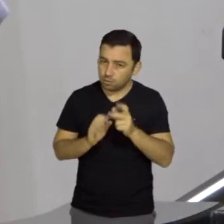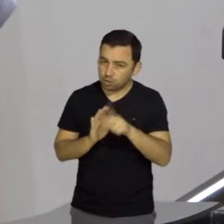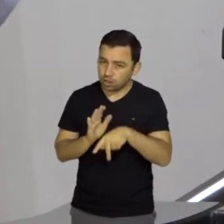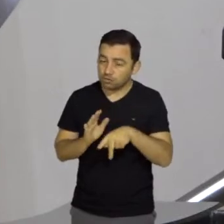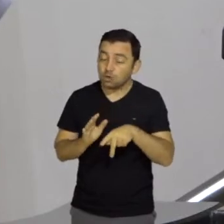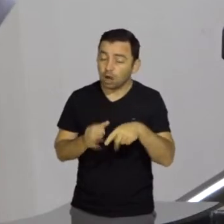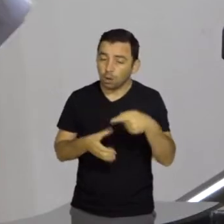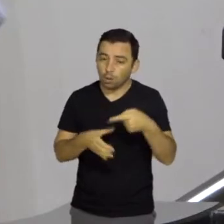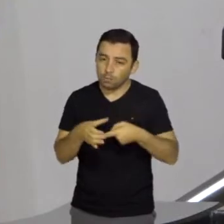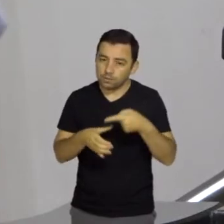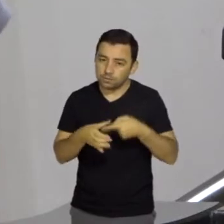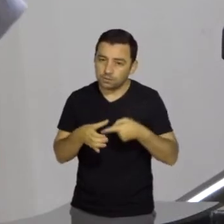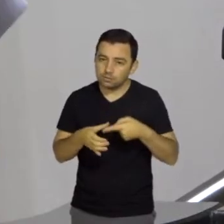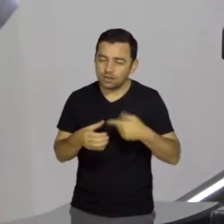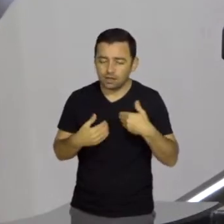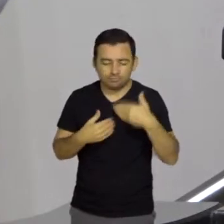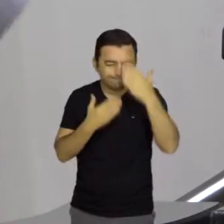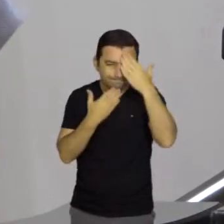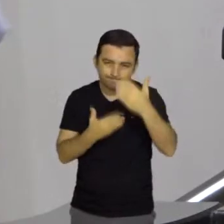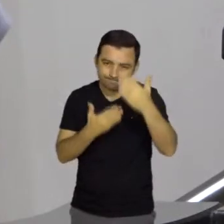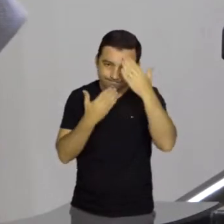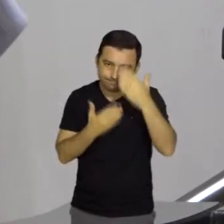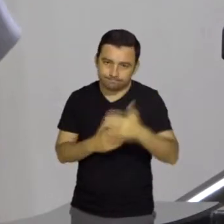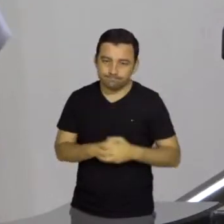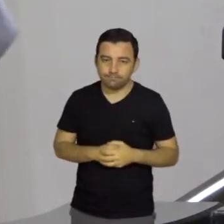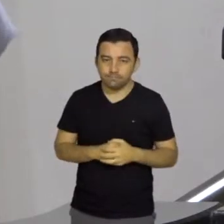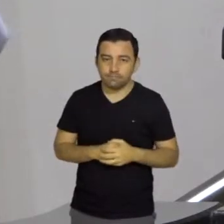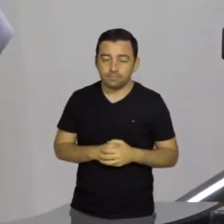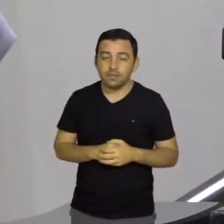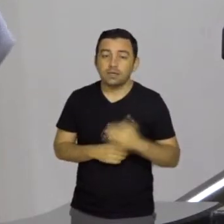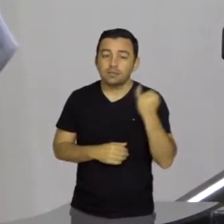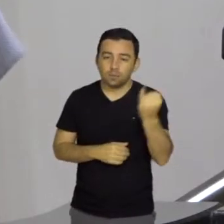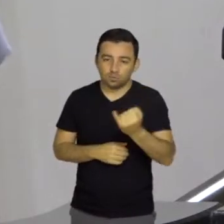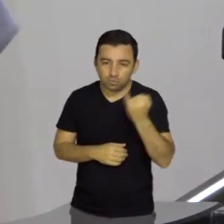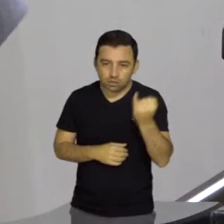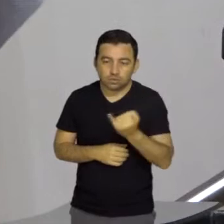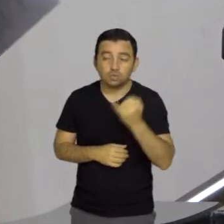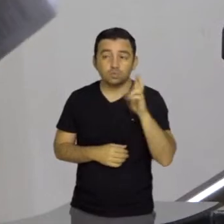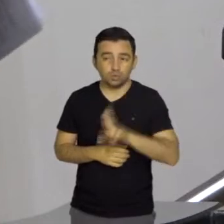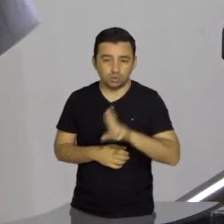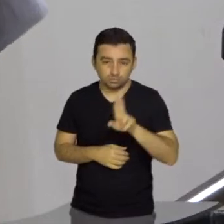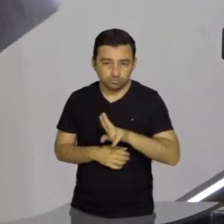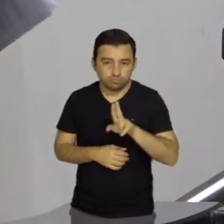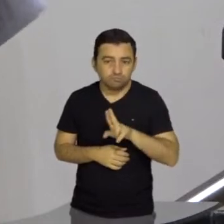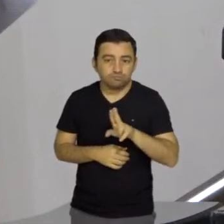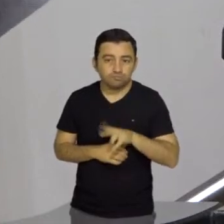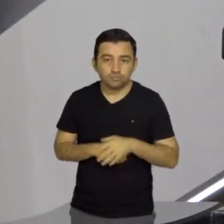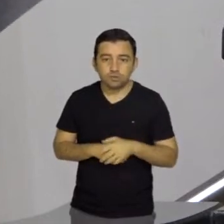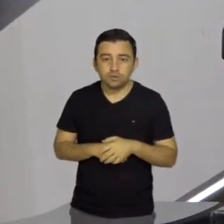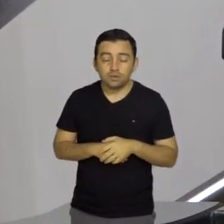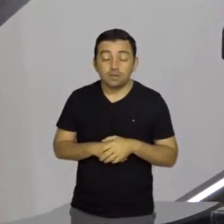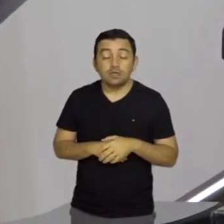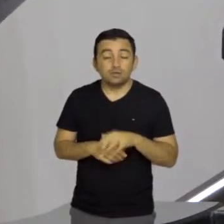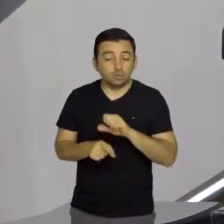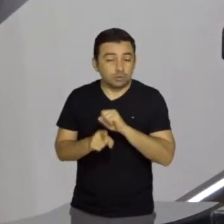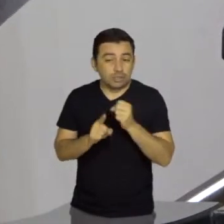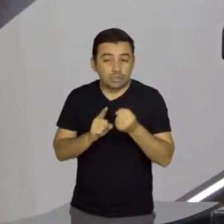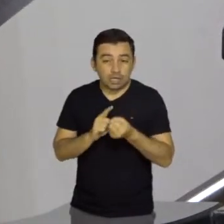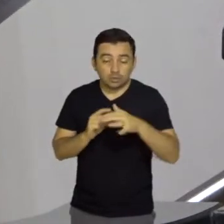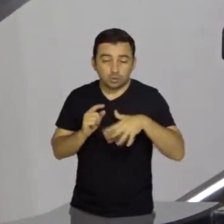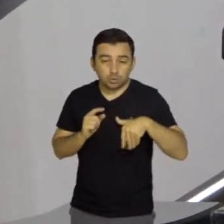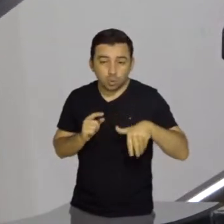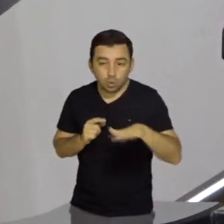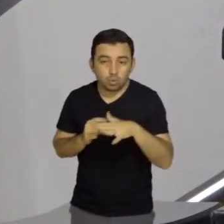comissão. Eu fico grato. É importante, é urgente para a sociedade